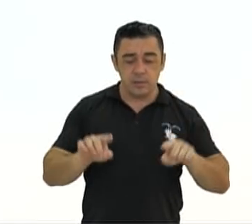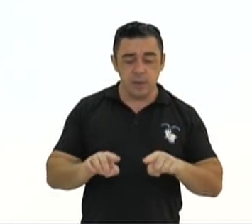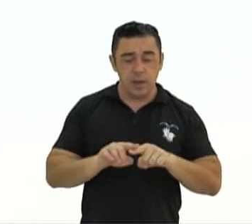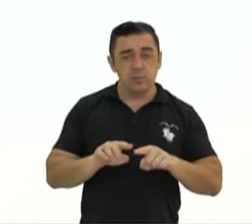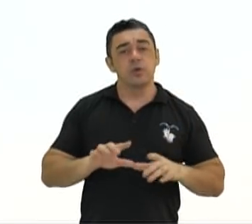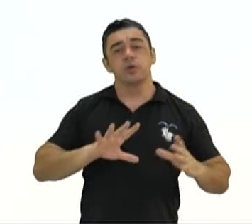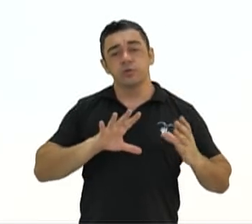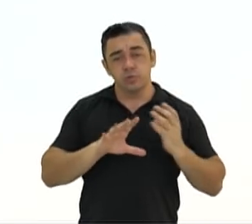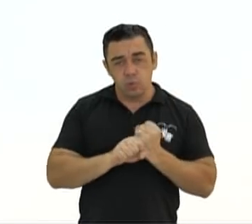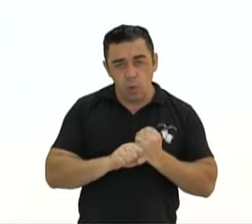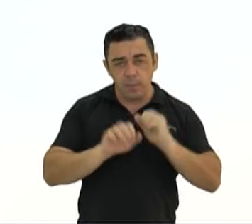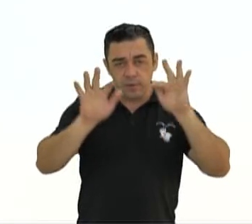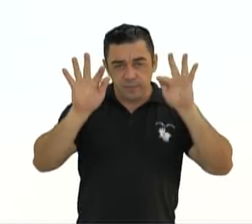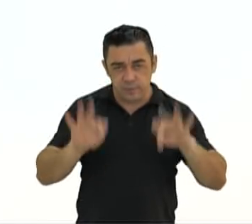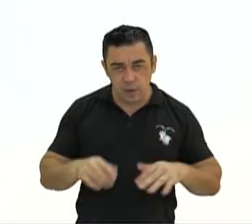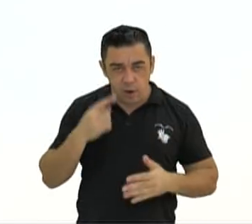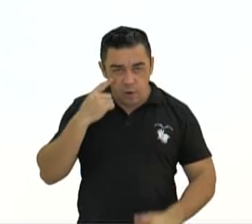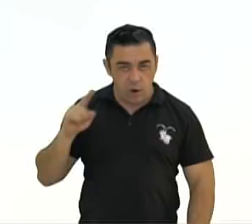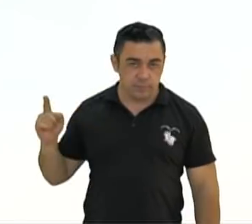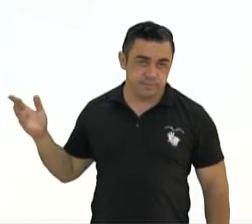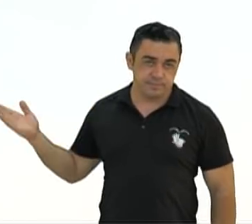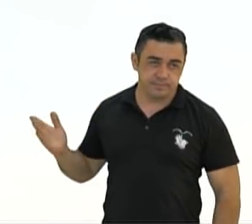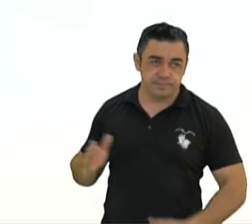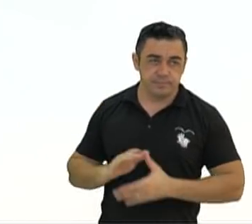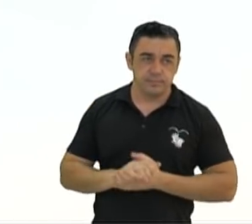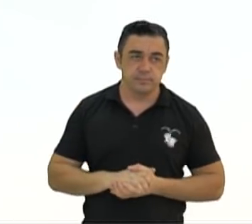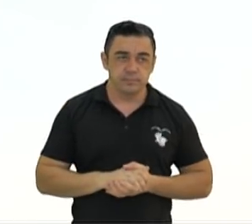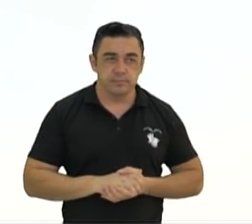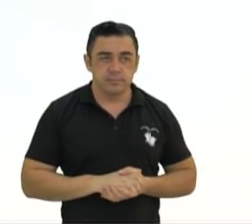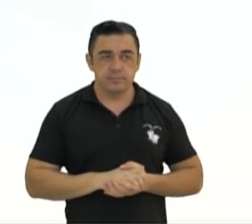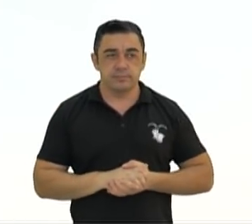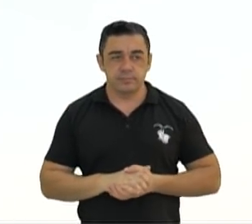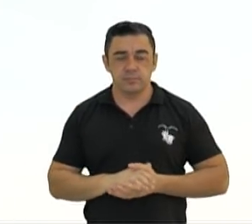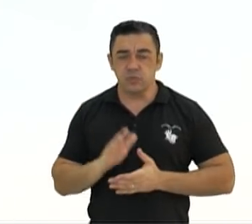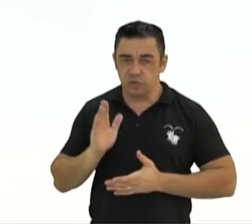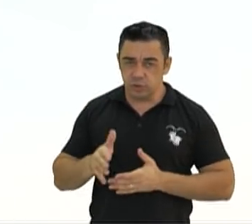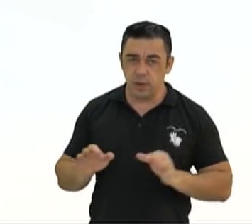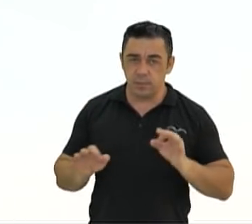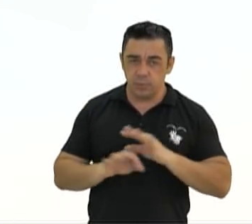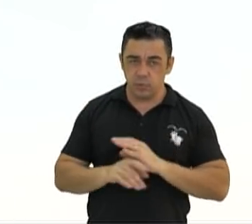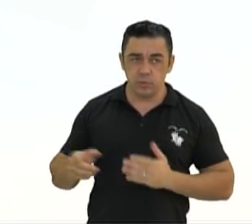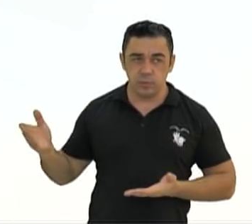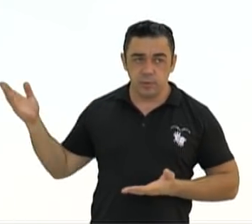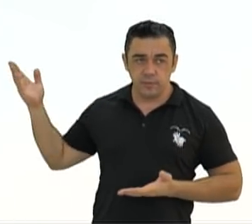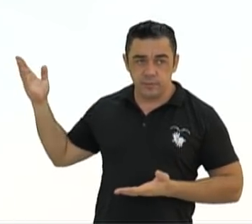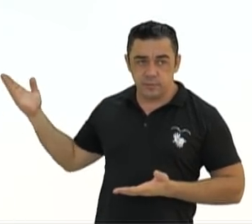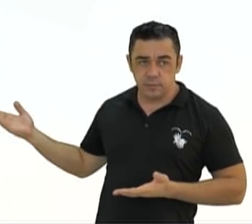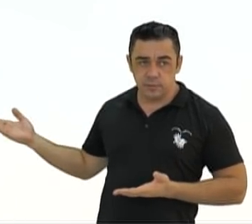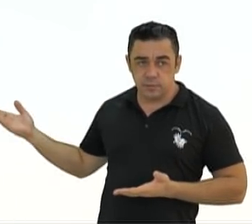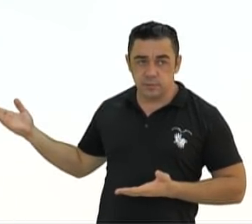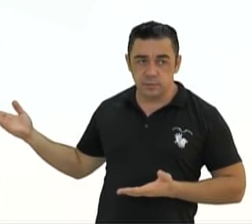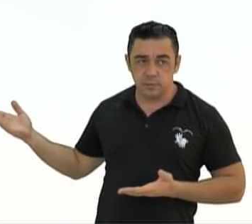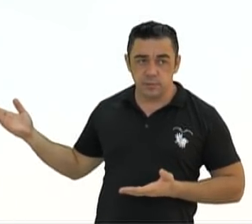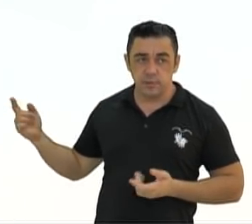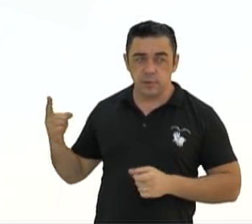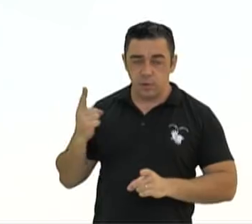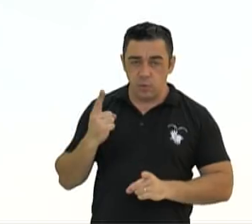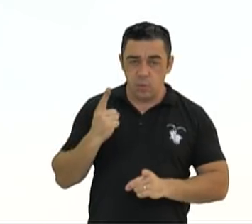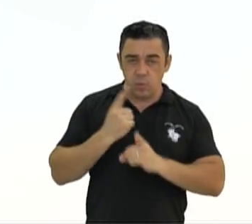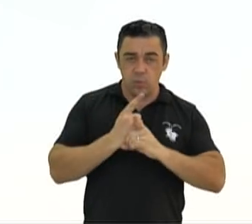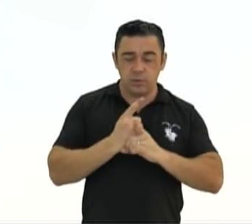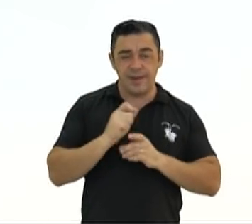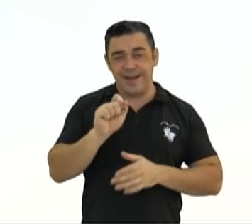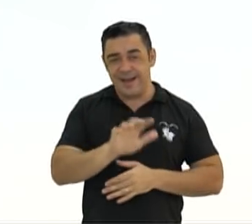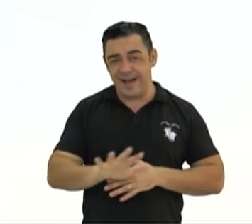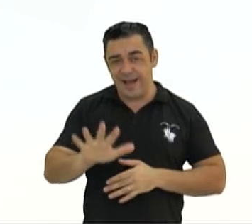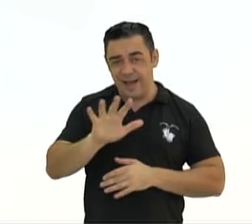soma tudo no final, certinho? Então, aqui, ó, a prof vai deixar para vocês calcularem a